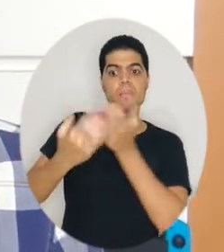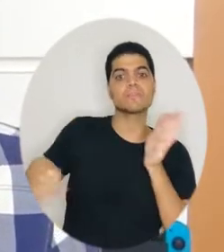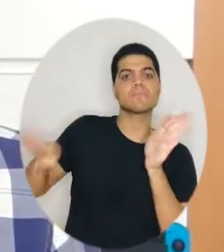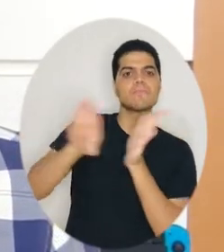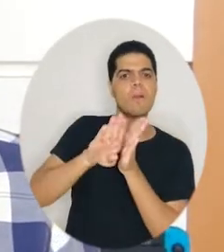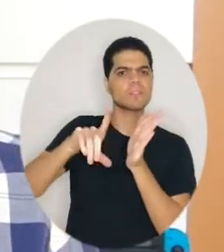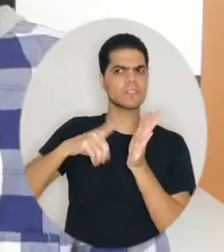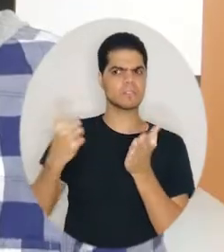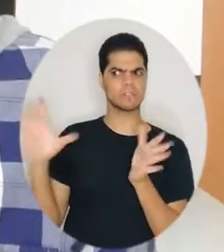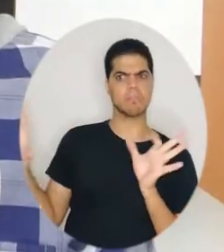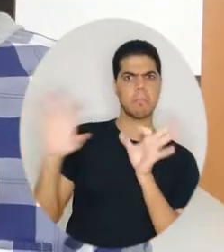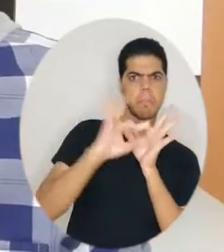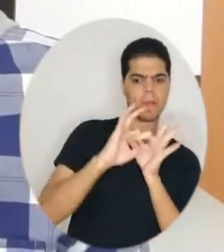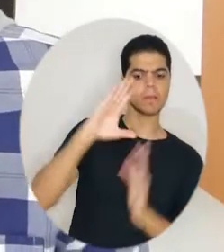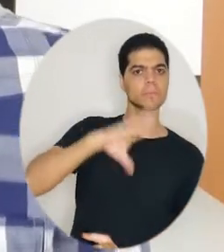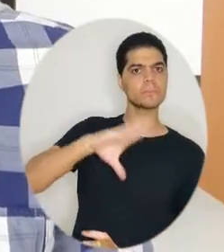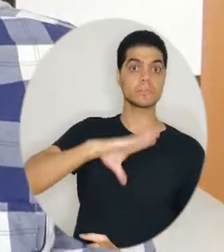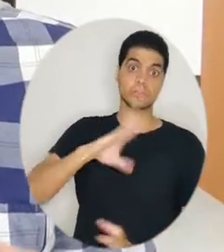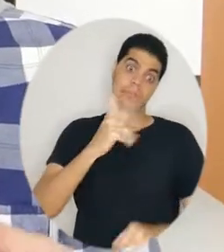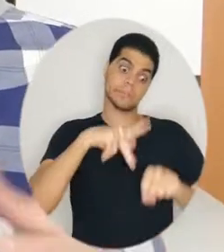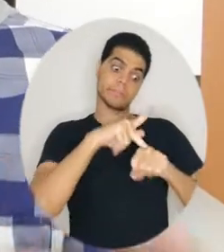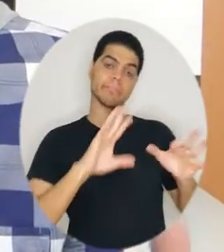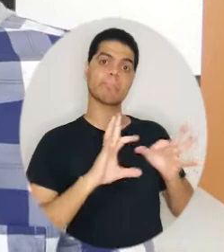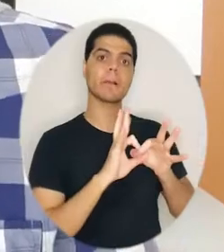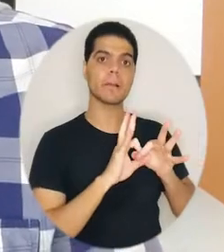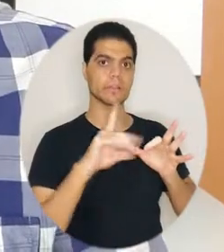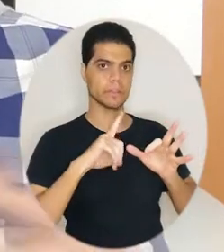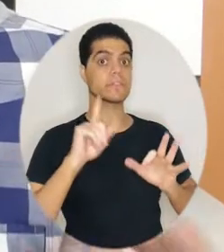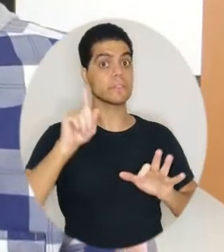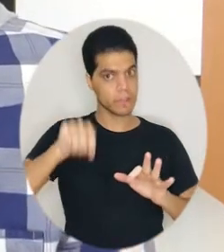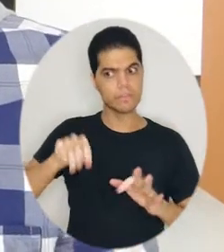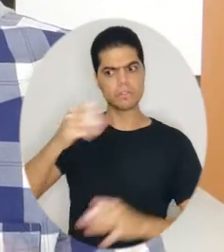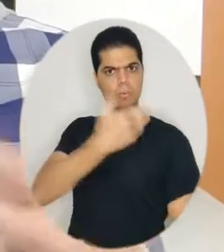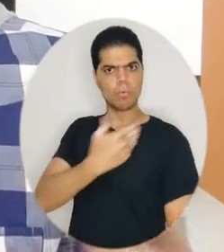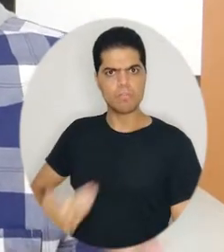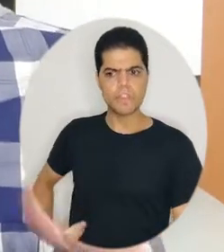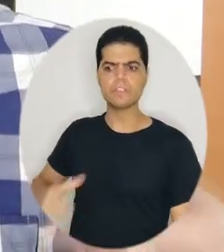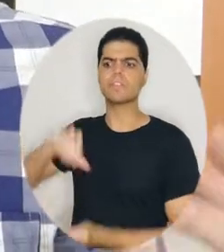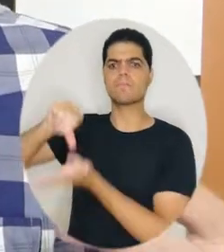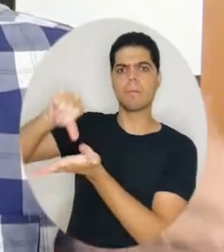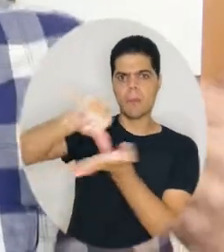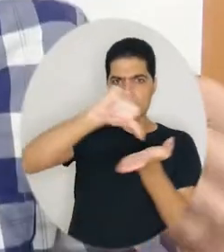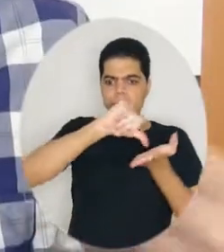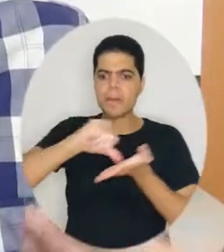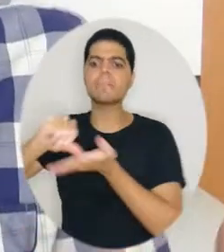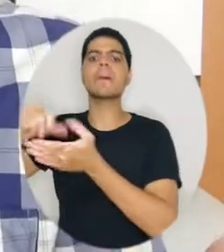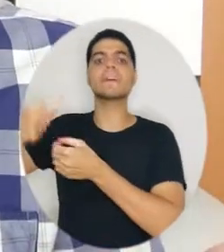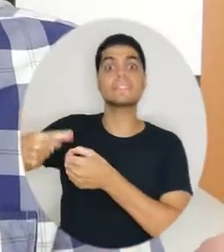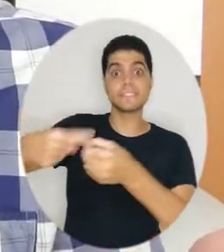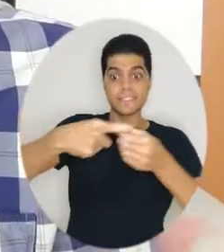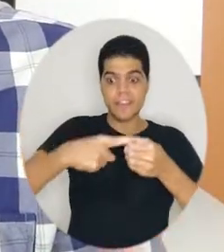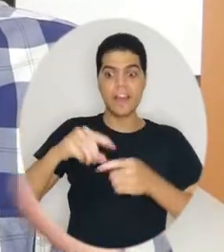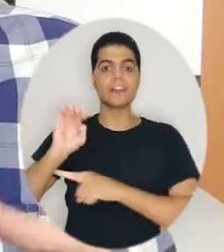nós ainda éramos colônia de Portugal o governo federal chegou a promover pavilhões em diversas cidades e estados para as pessoas